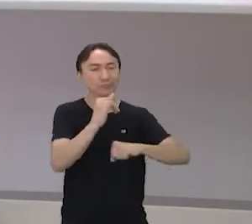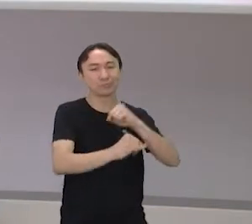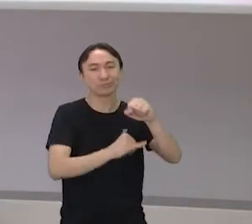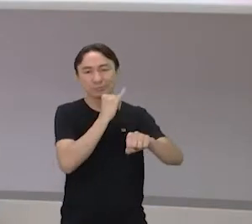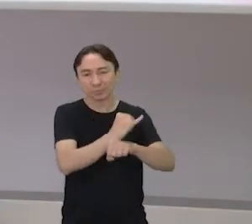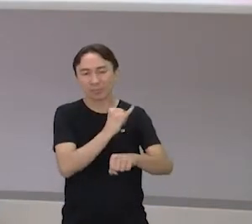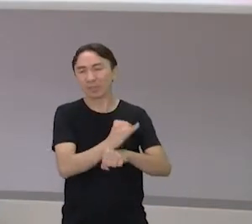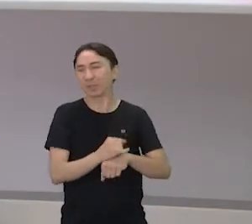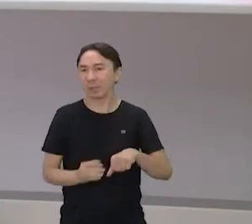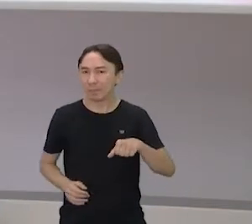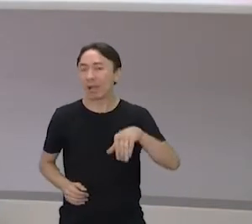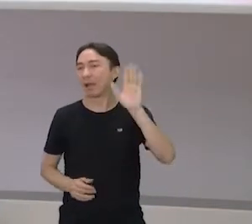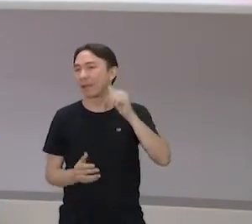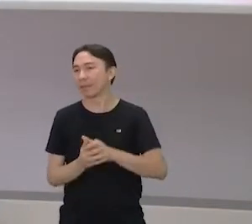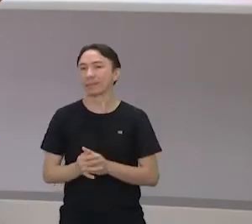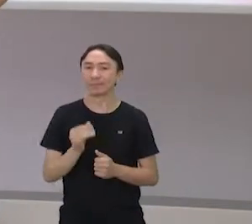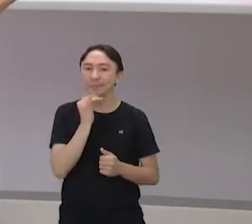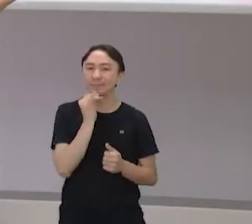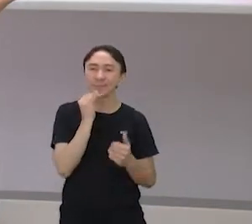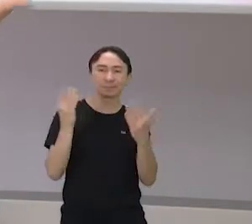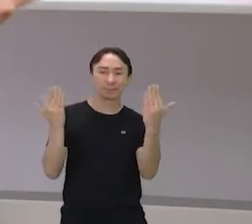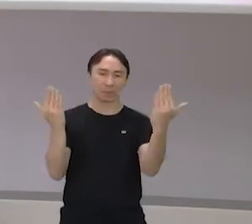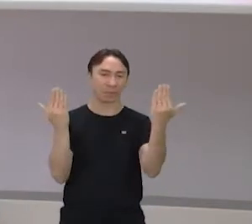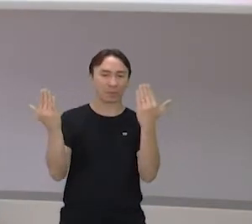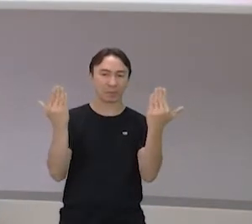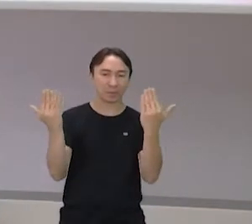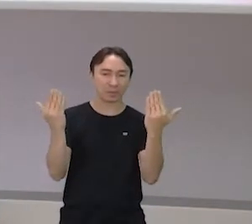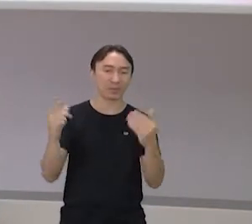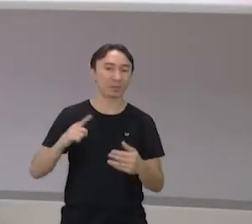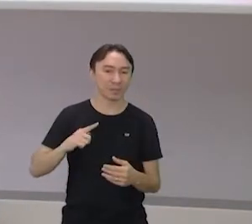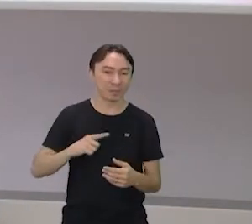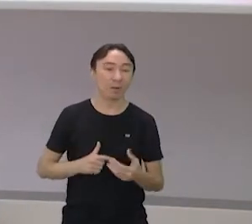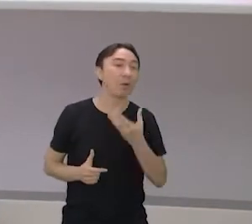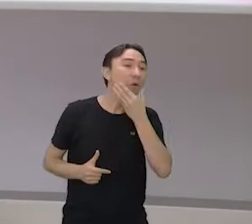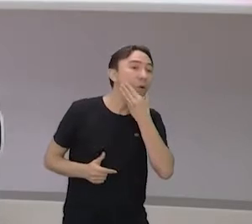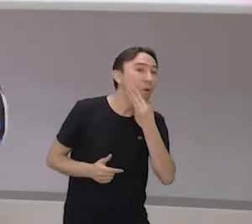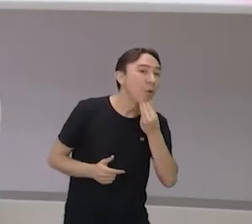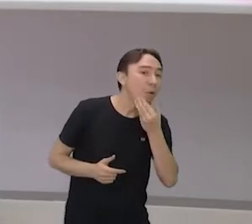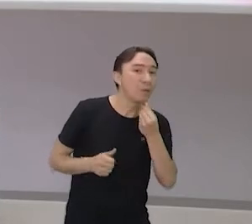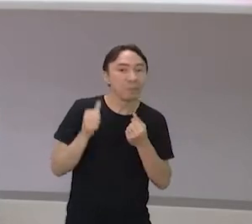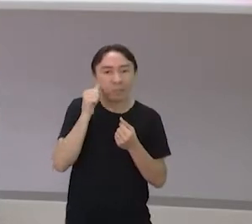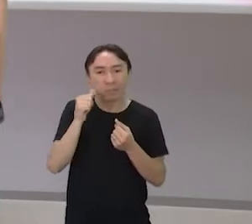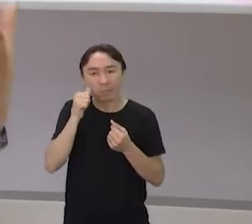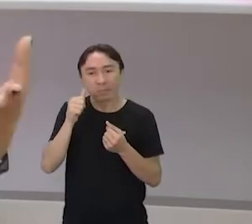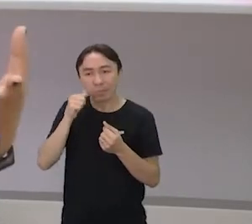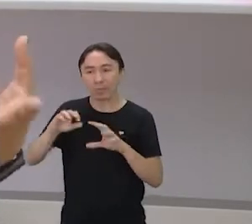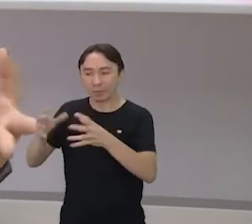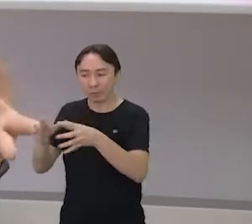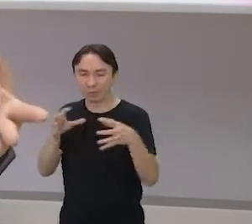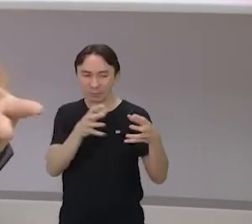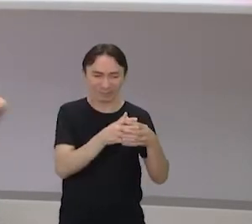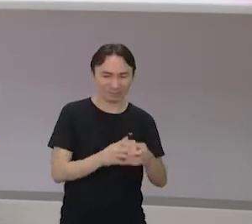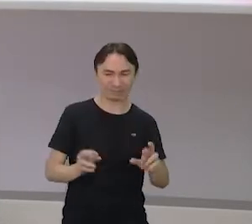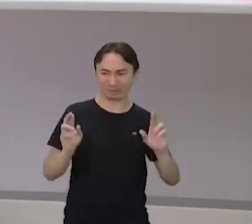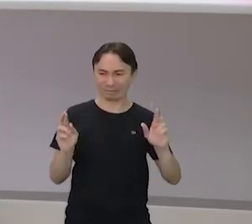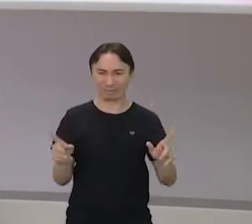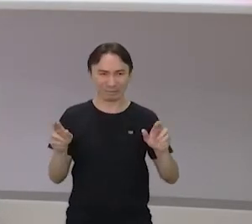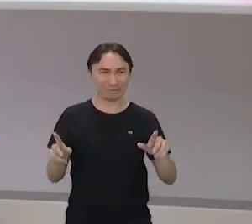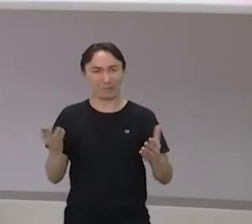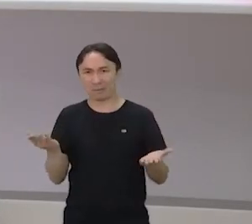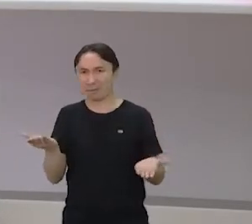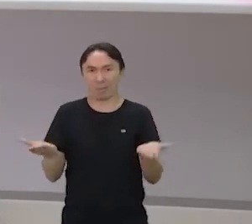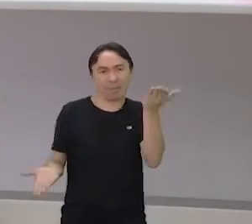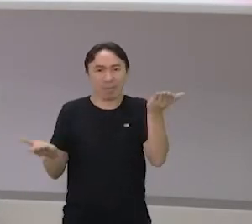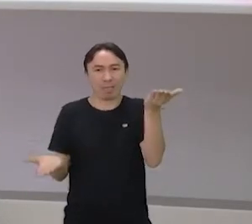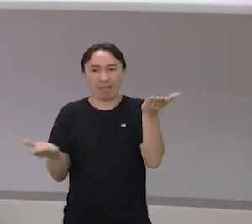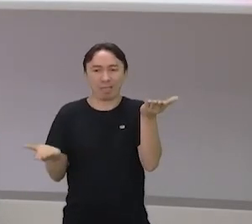comparativo de modalidades em que o masculino e o feminino são bem discrepantes, ou que eles se aproximam, ou